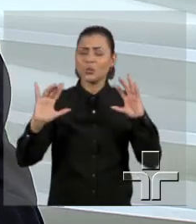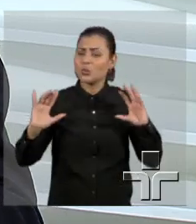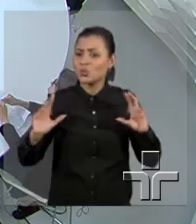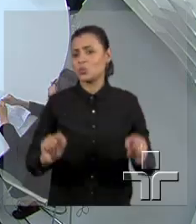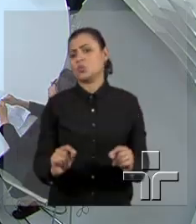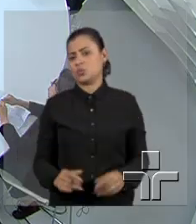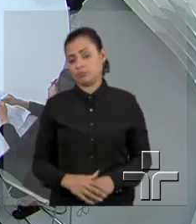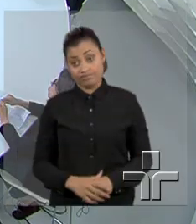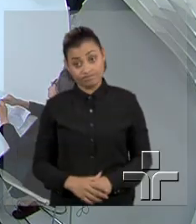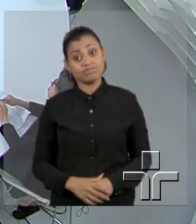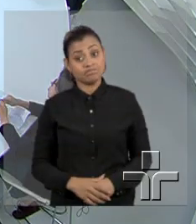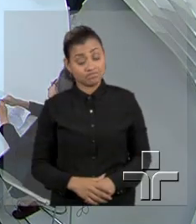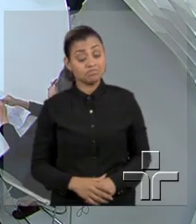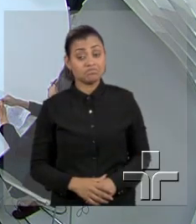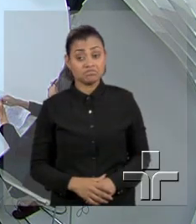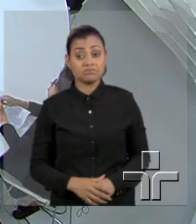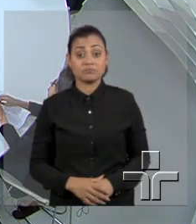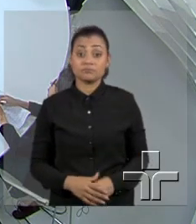e